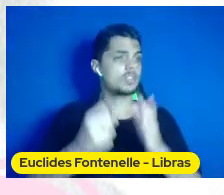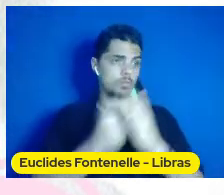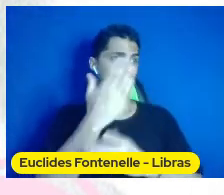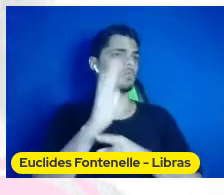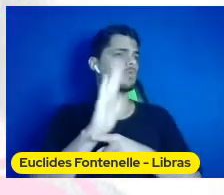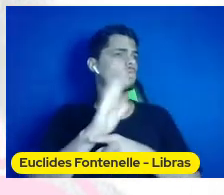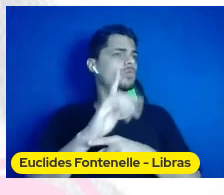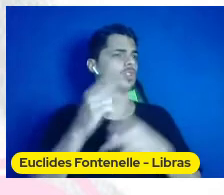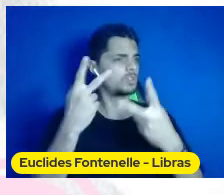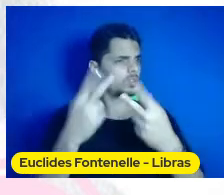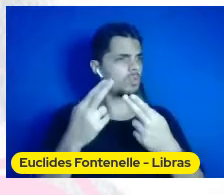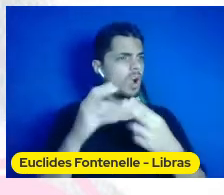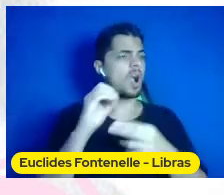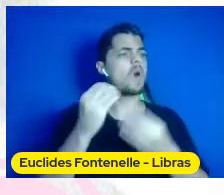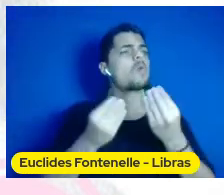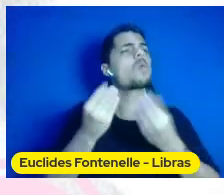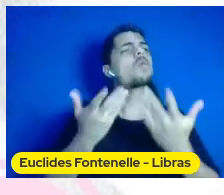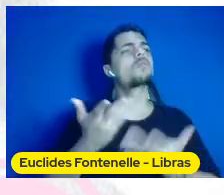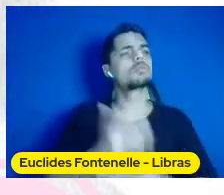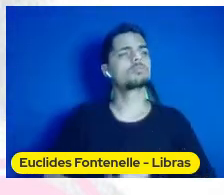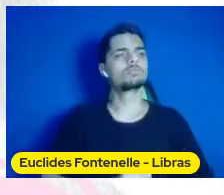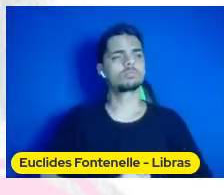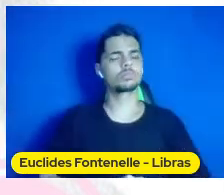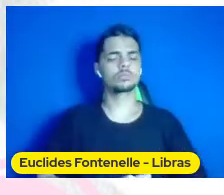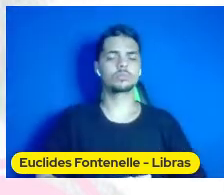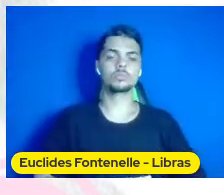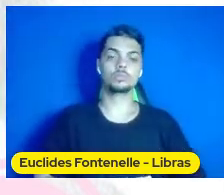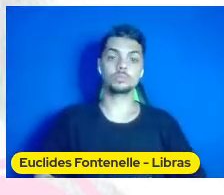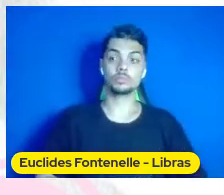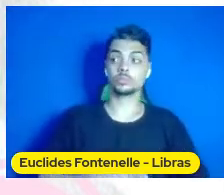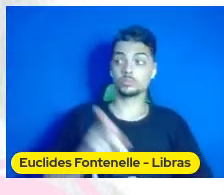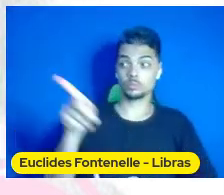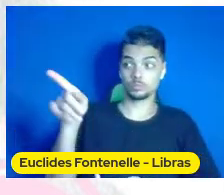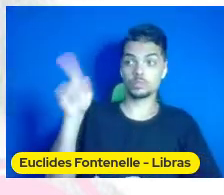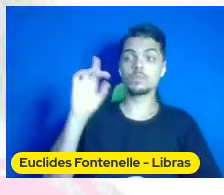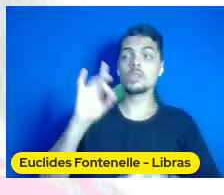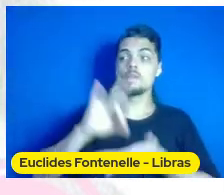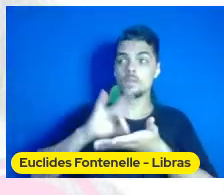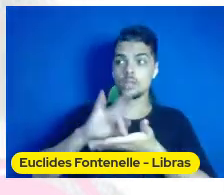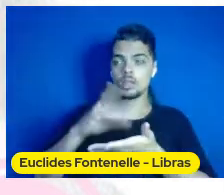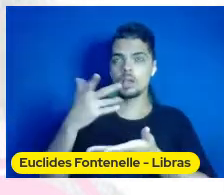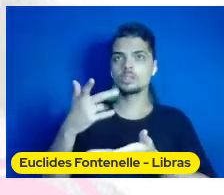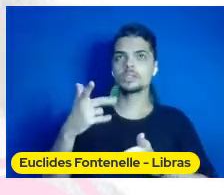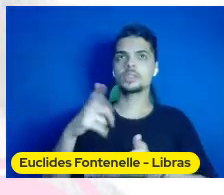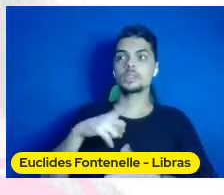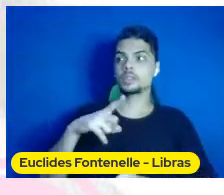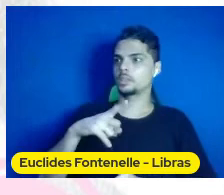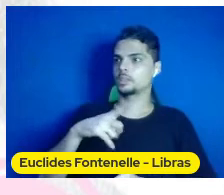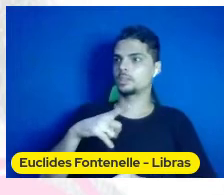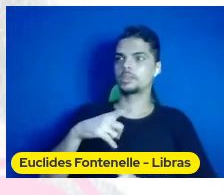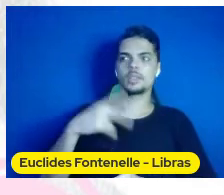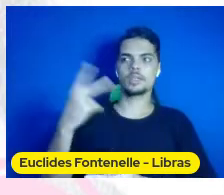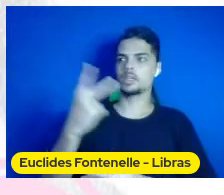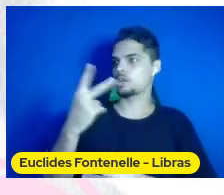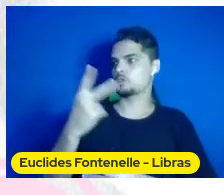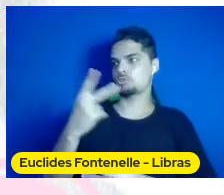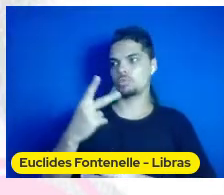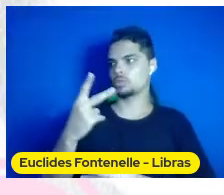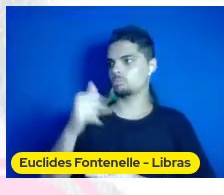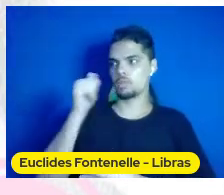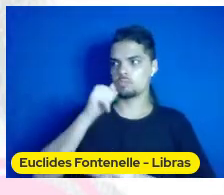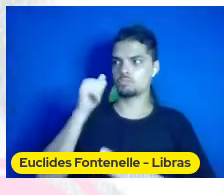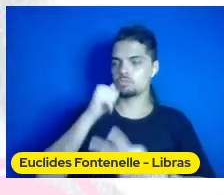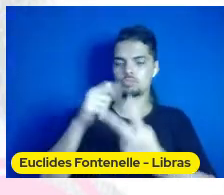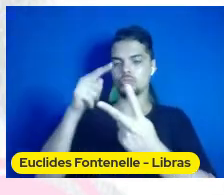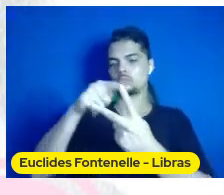Tem, na verdade, tem nessa sequência que estamos fazendo, tem tanto um